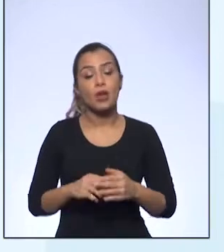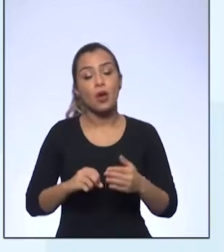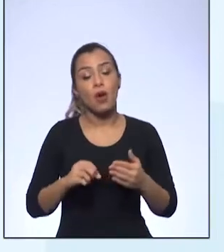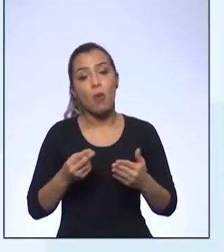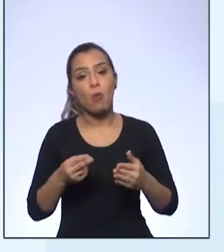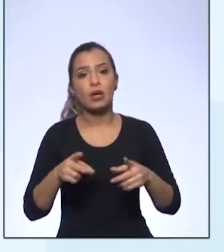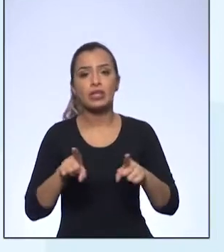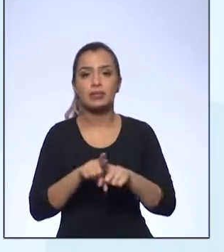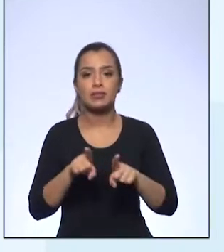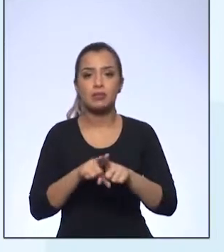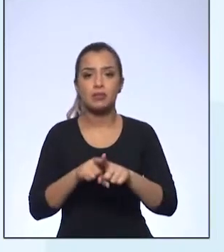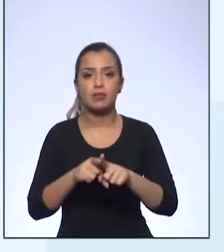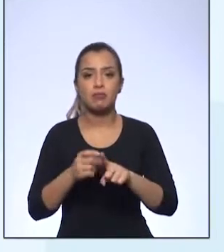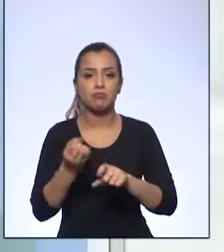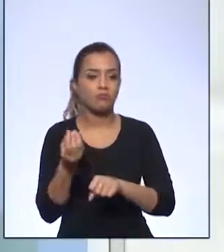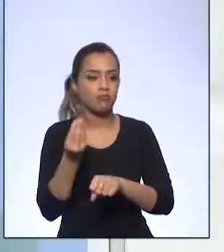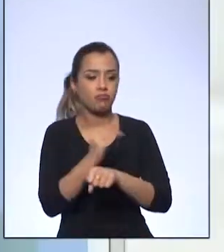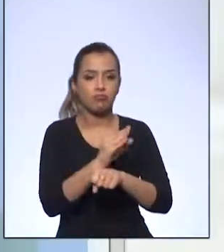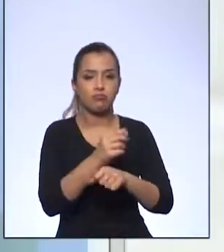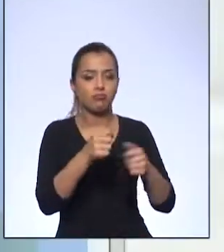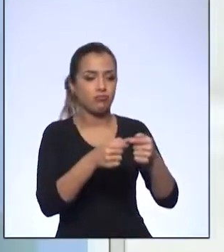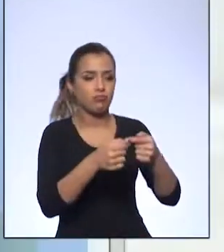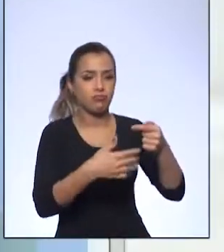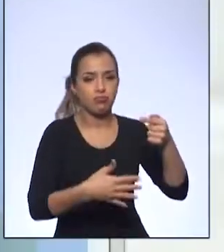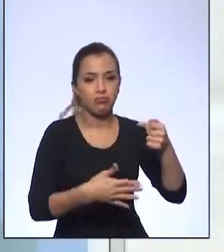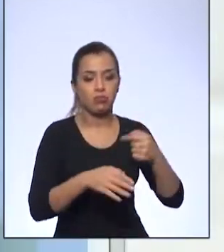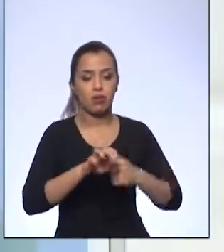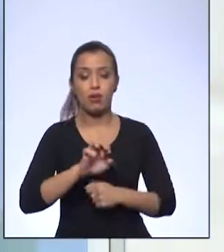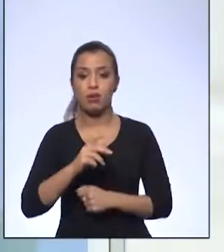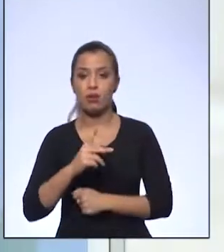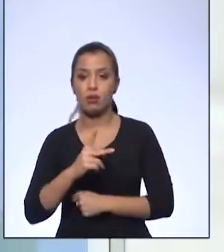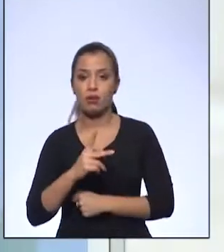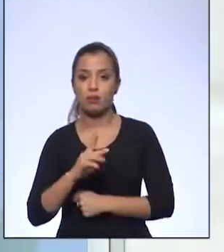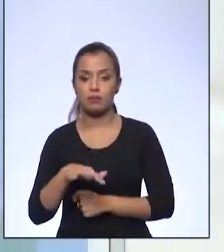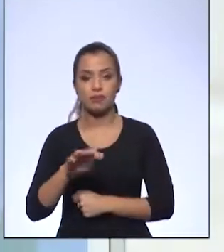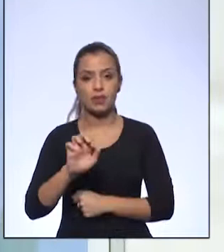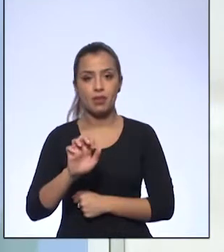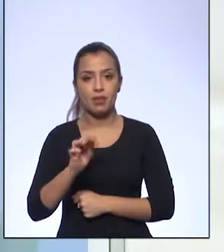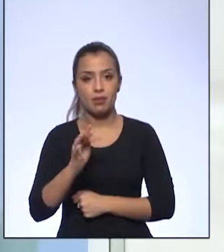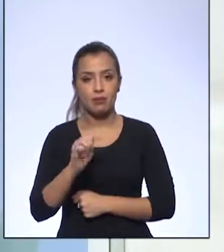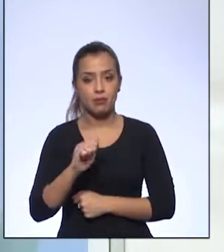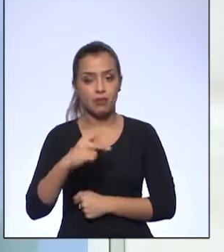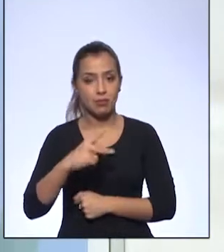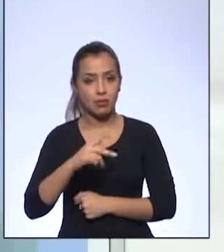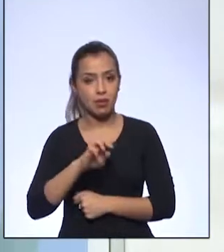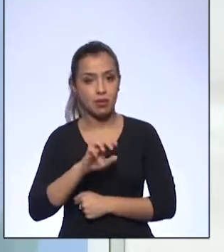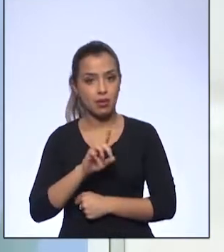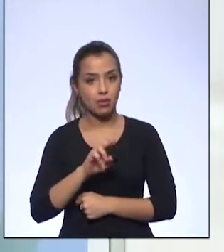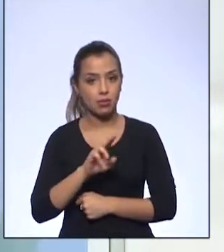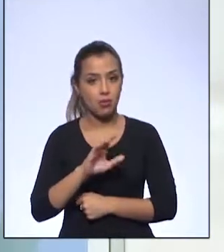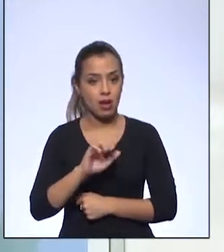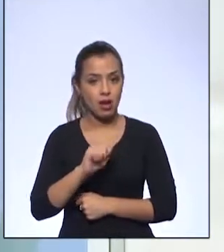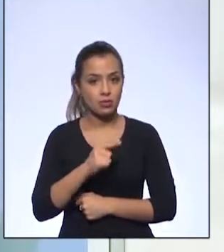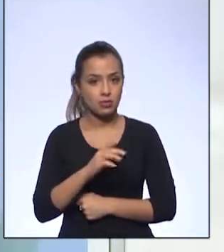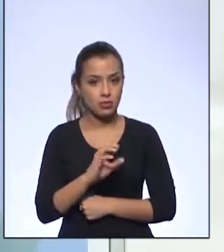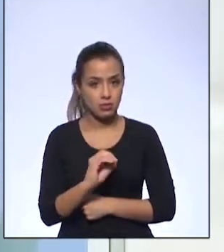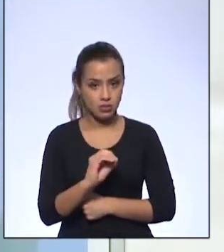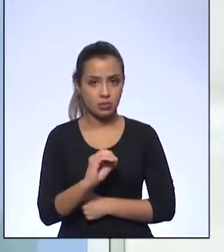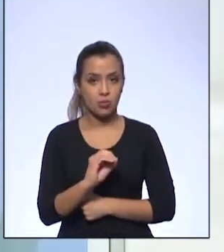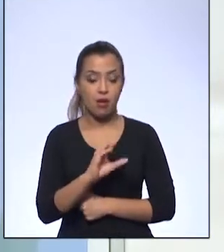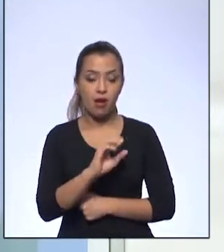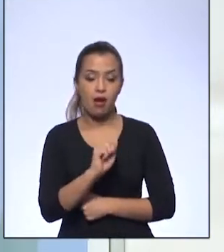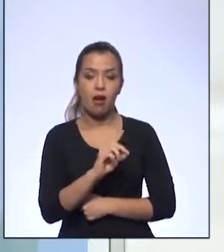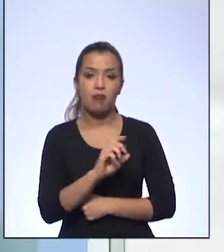pode também jogar na busca, colocar EFAP, Educação, Currículo, o caderno do aluno, também você consegue achar o link facilmente,